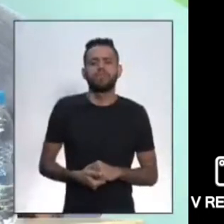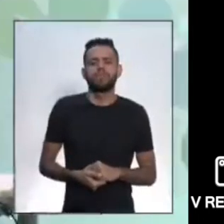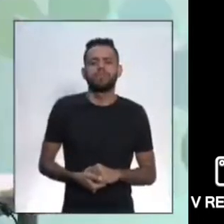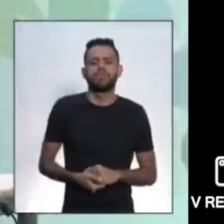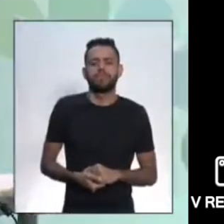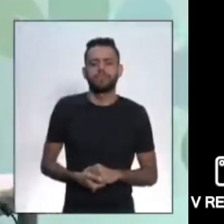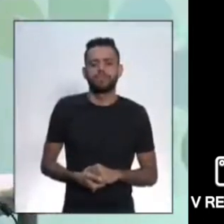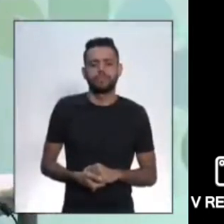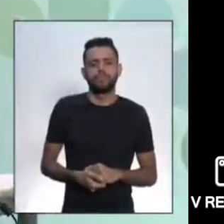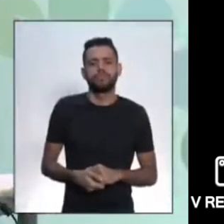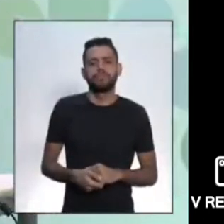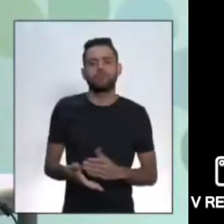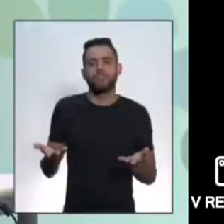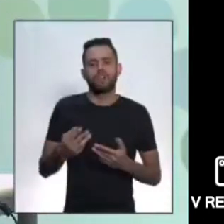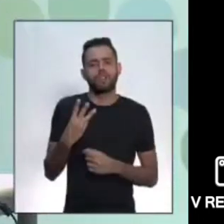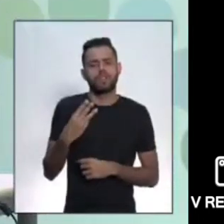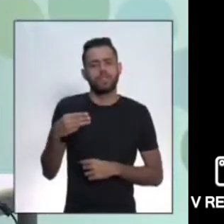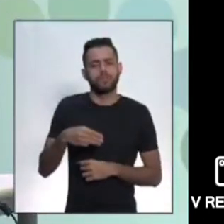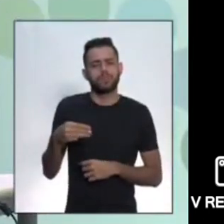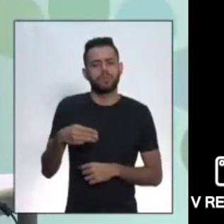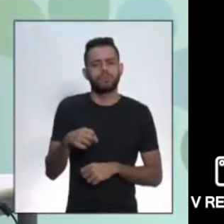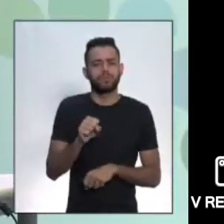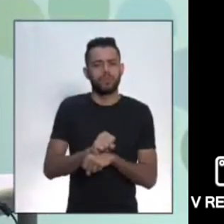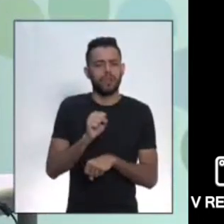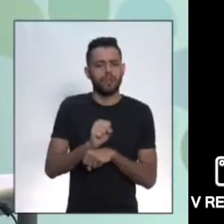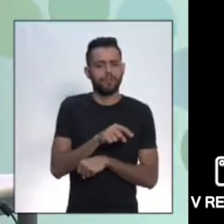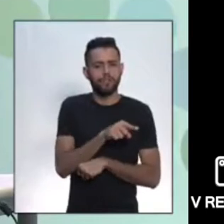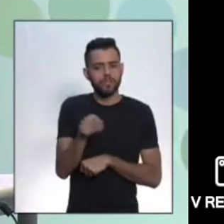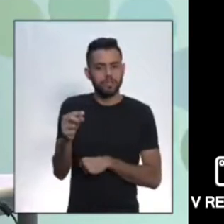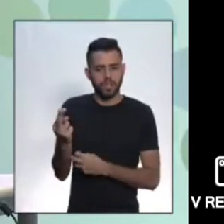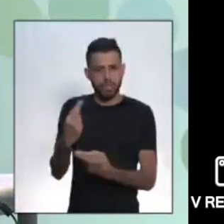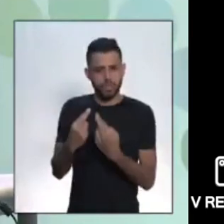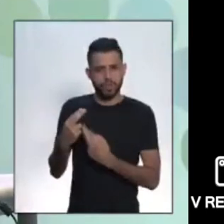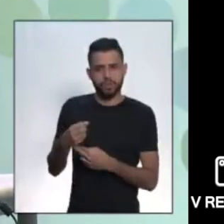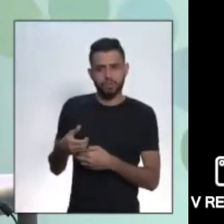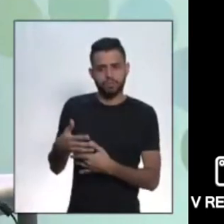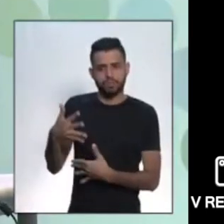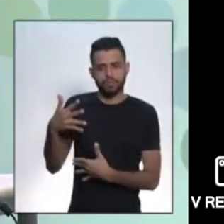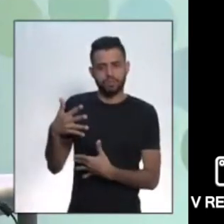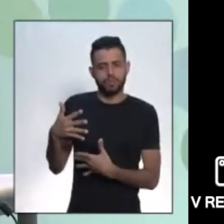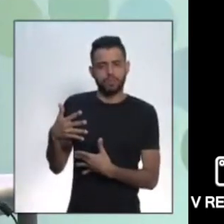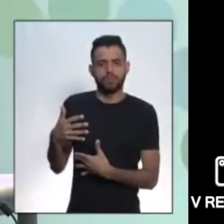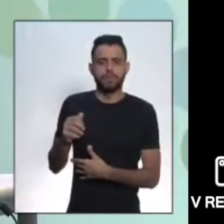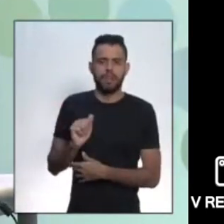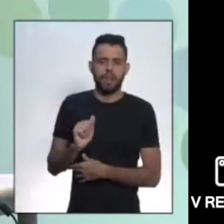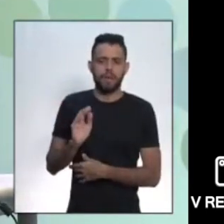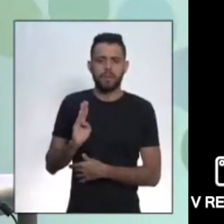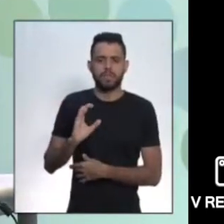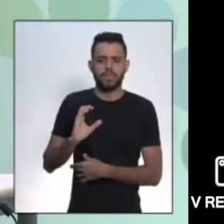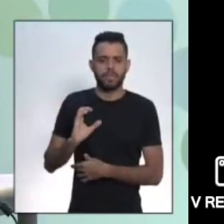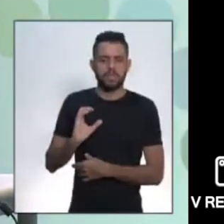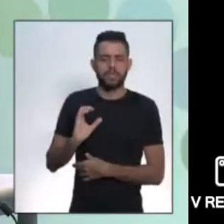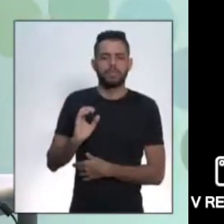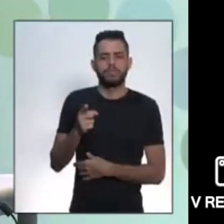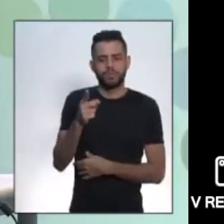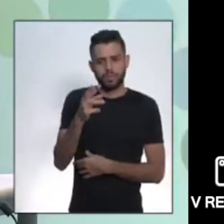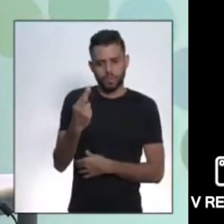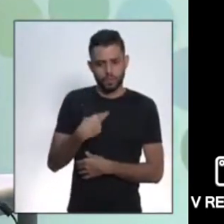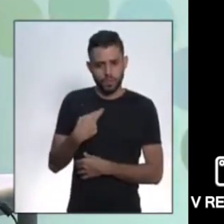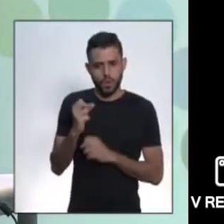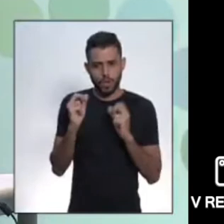3 minutos é o suficiente. Beleza, então vamos passar uns 3 minutos para vocês. Respondam no chat as respostas A, B, C para vocês fazerem, tá